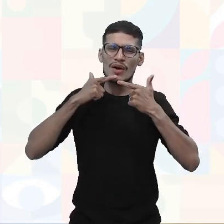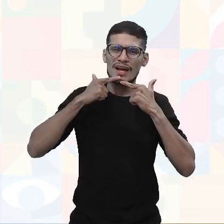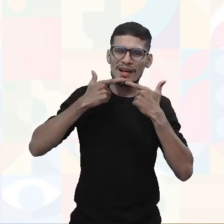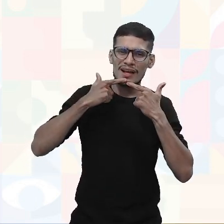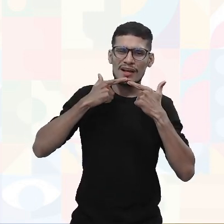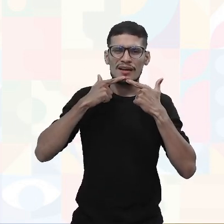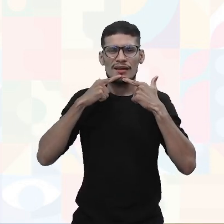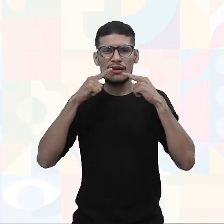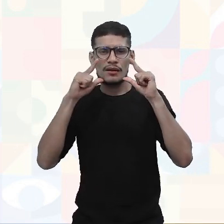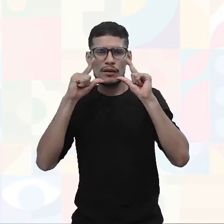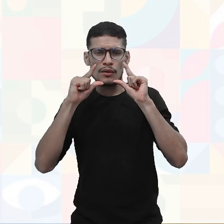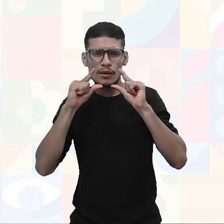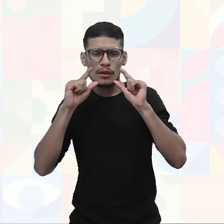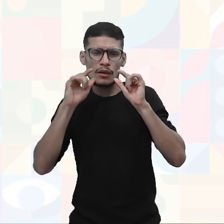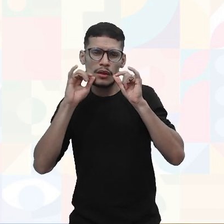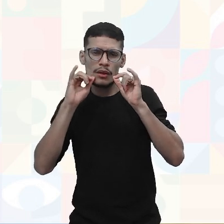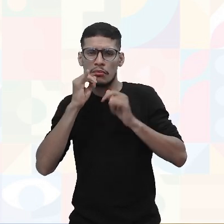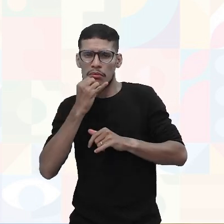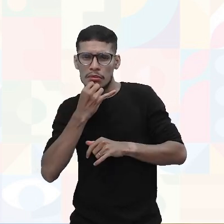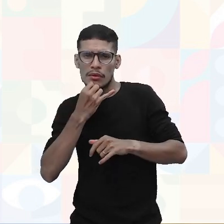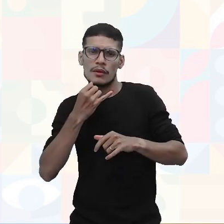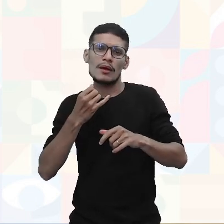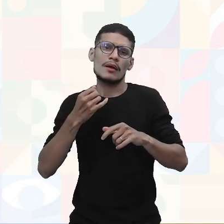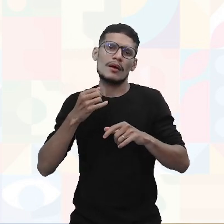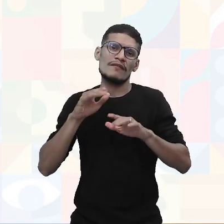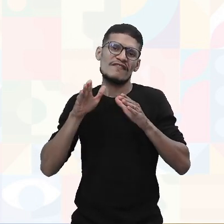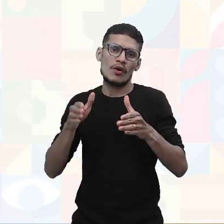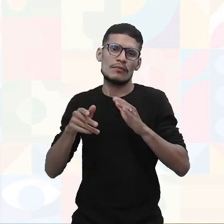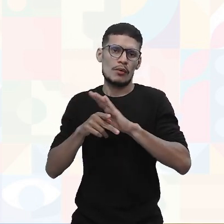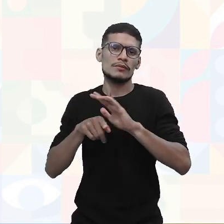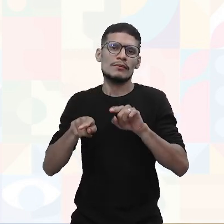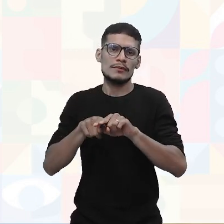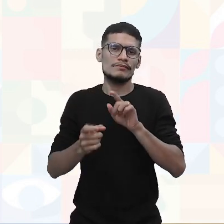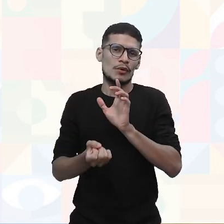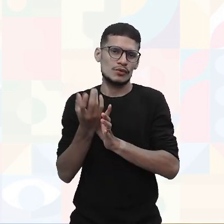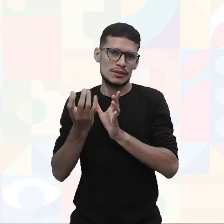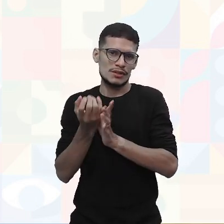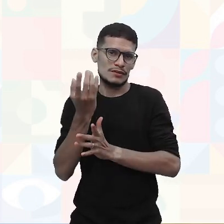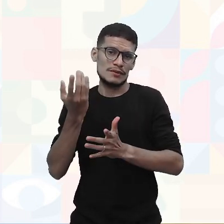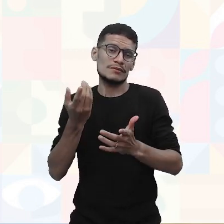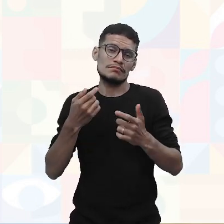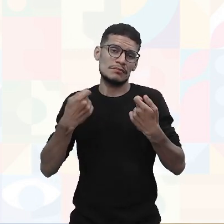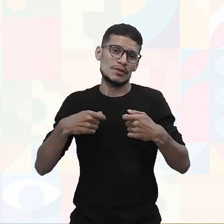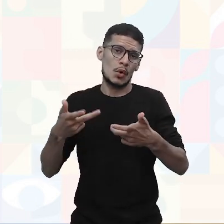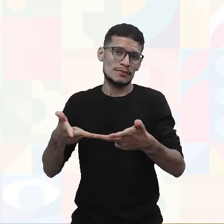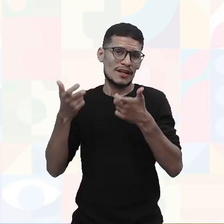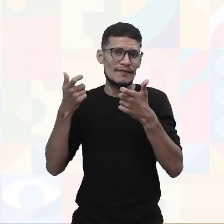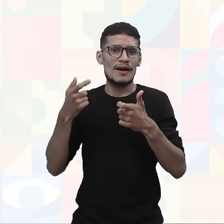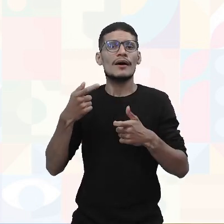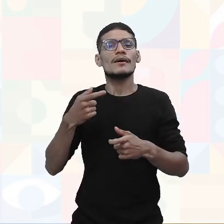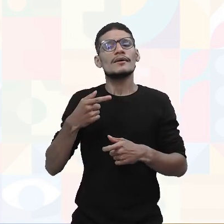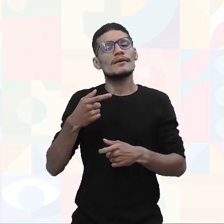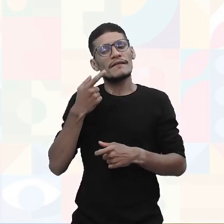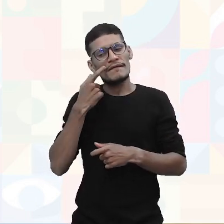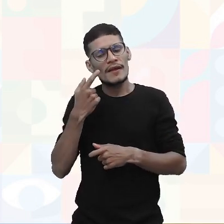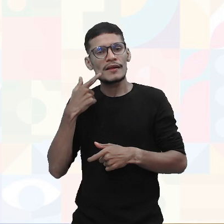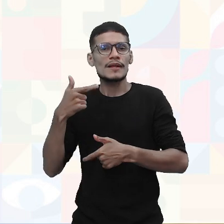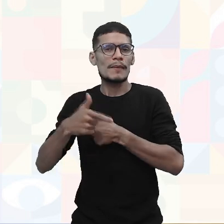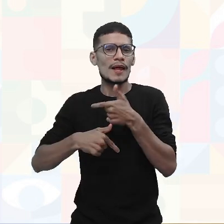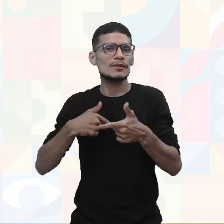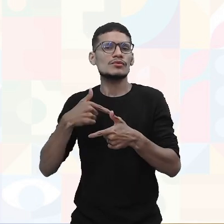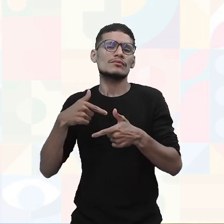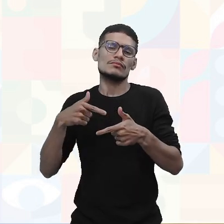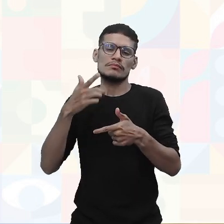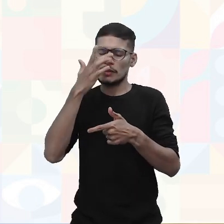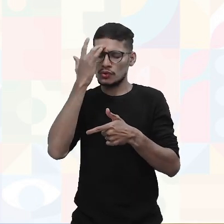e isso aí afeta a questão produtiva dela, o rendimento dela, e isso aí deve ser observado para ser, né, trabalhado com a pessoa